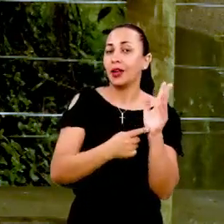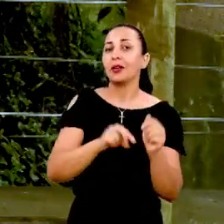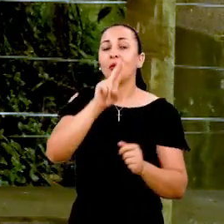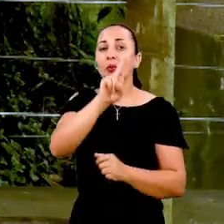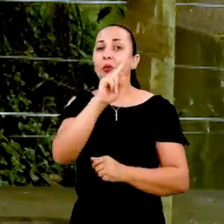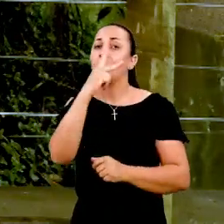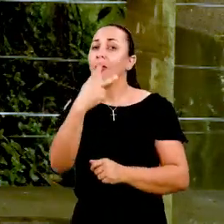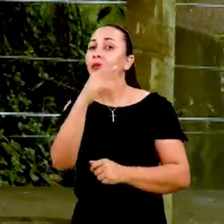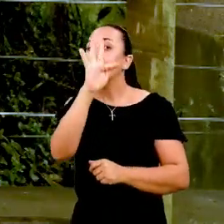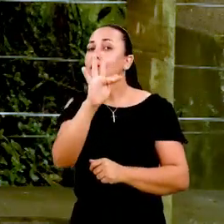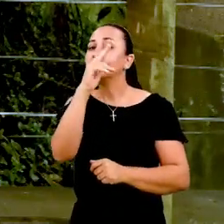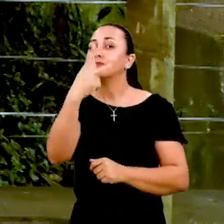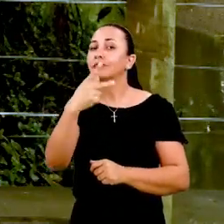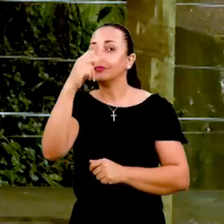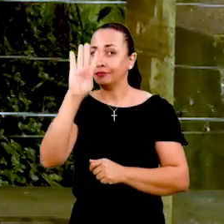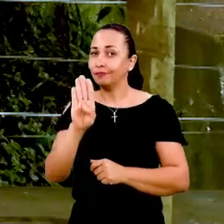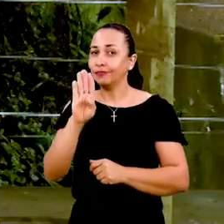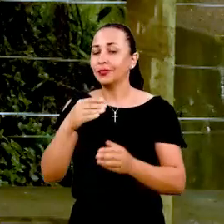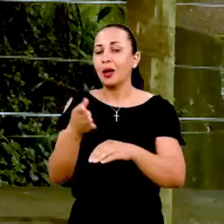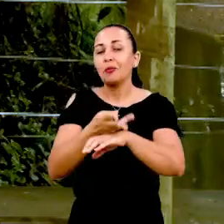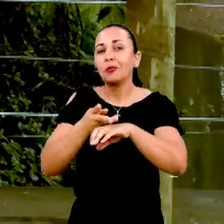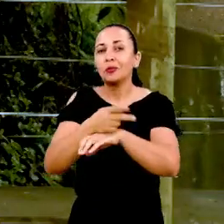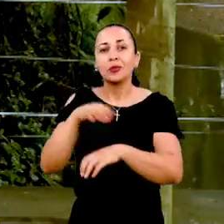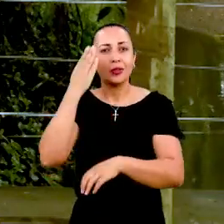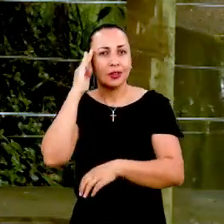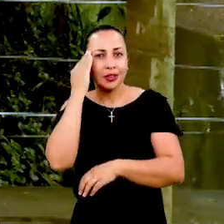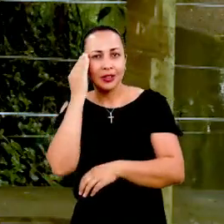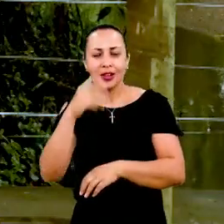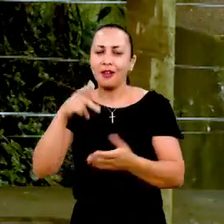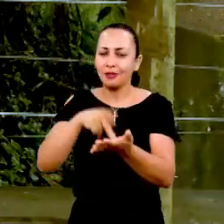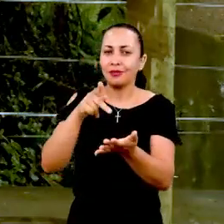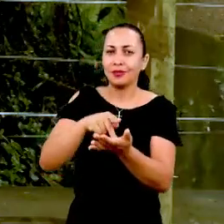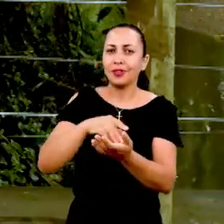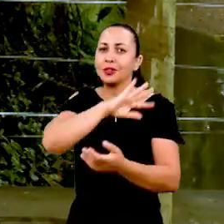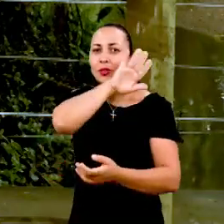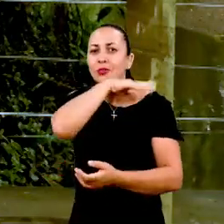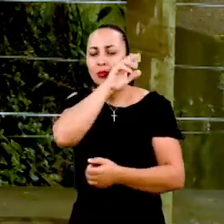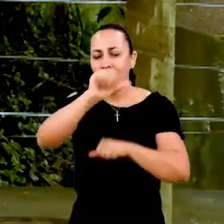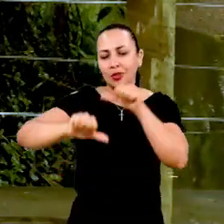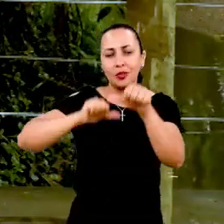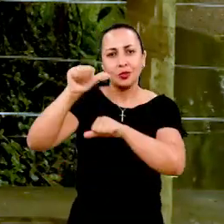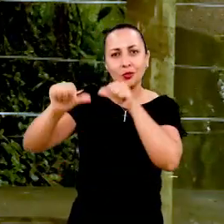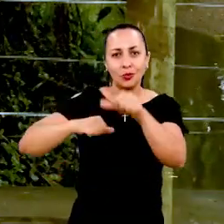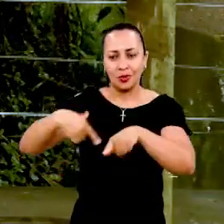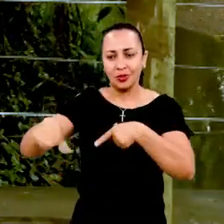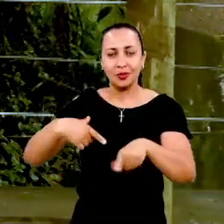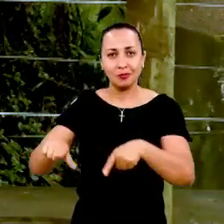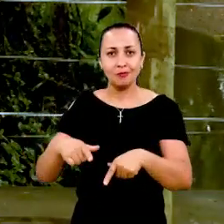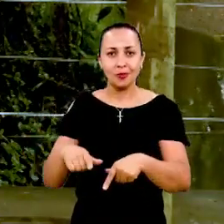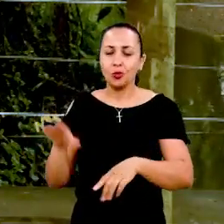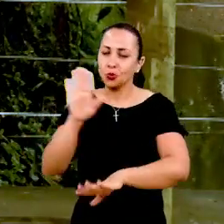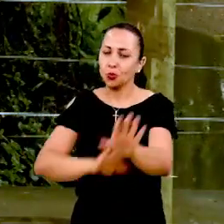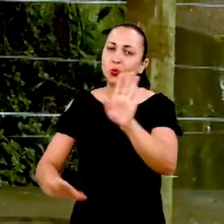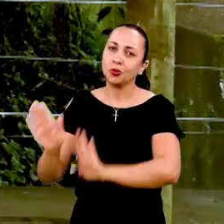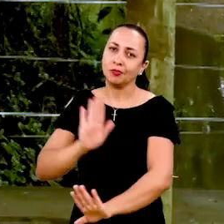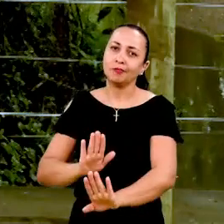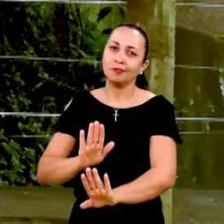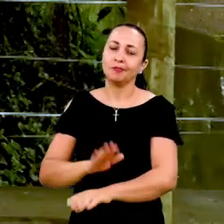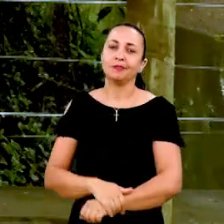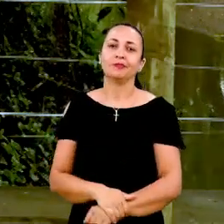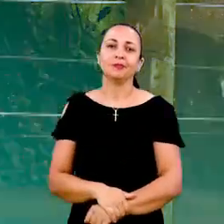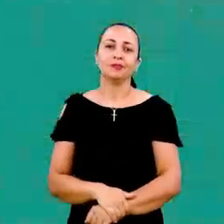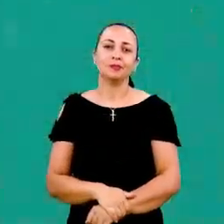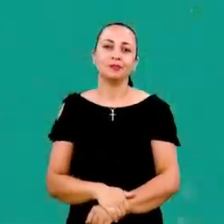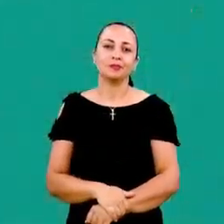da Universidade Estadual da Paraíba está tentando compreender melhor a realidade desses animais e assim desenvolver ações de preservação.